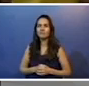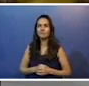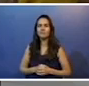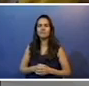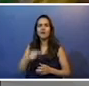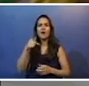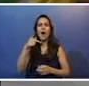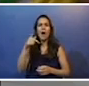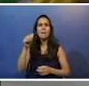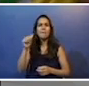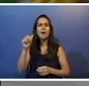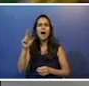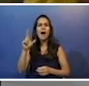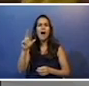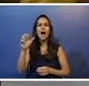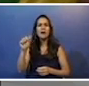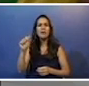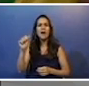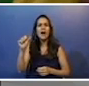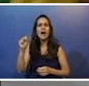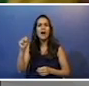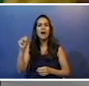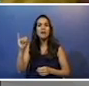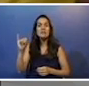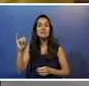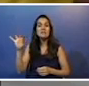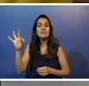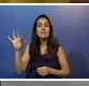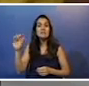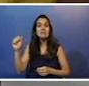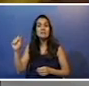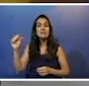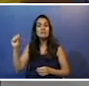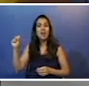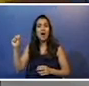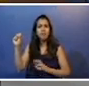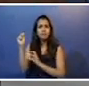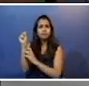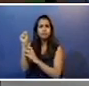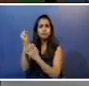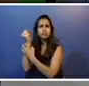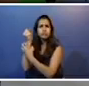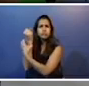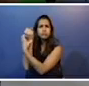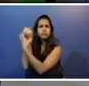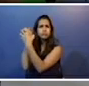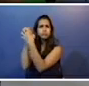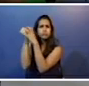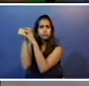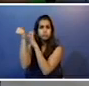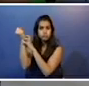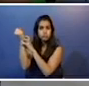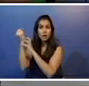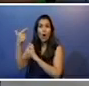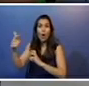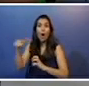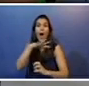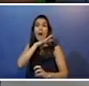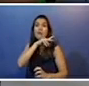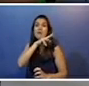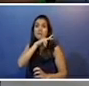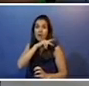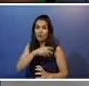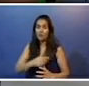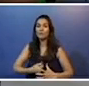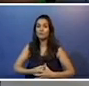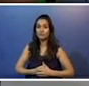são parasitas, professora? São os organismos que se instalam no corpo de outro ser vivo, tá? Que